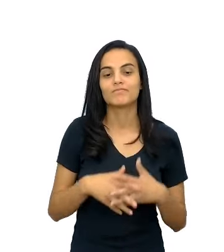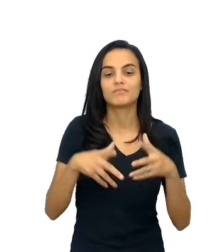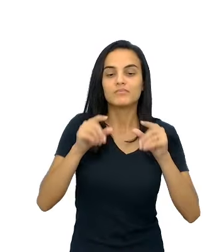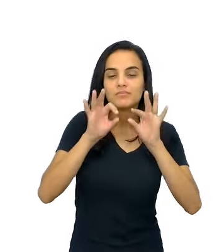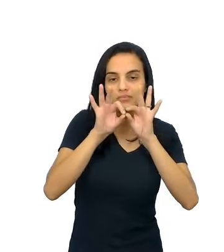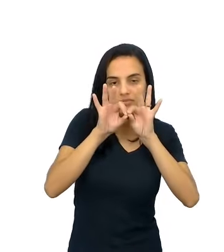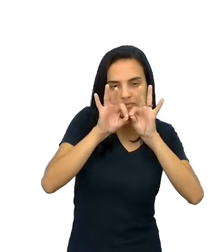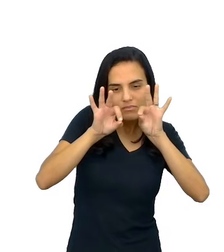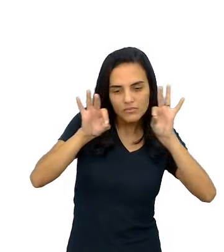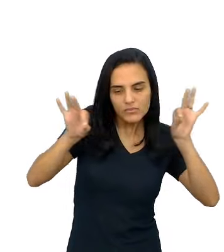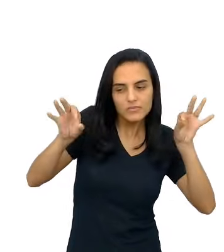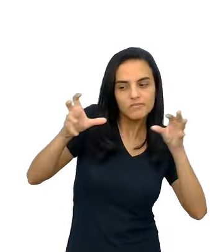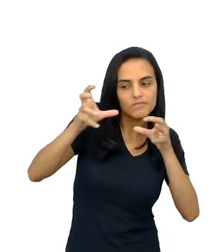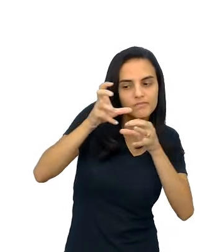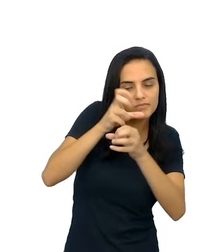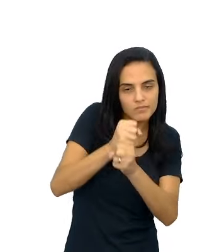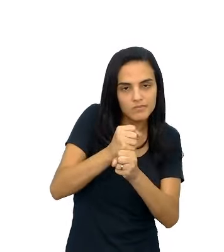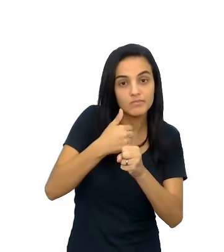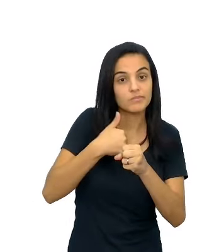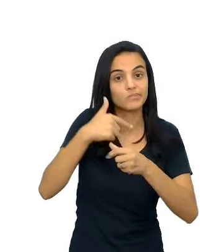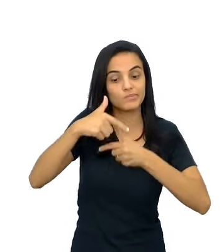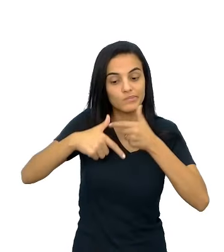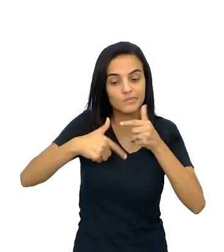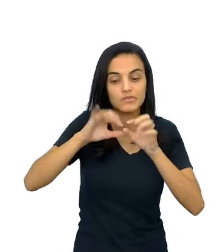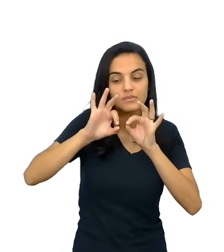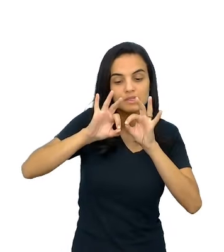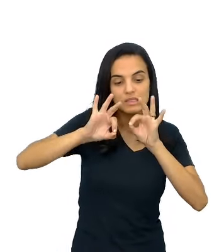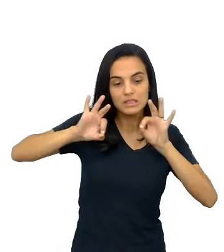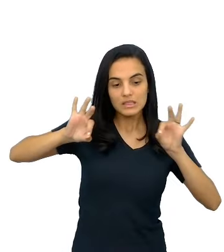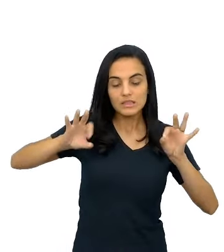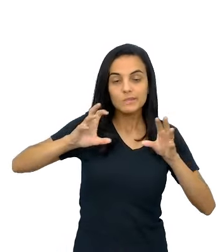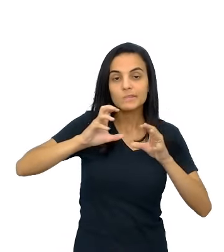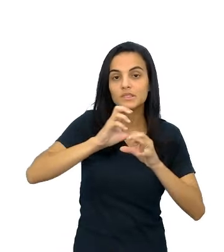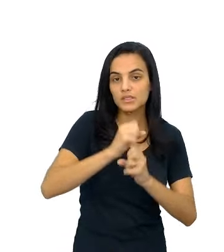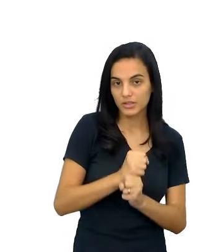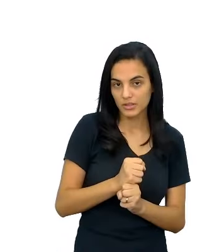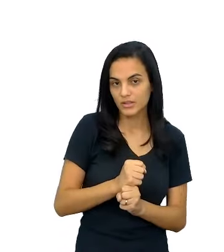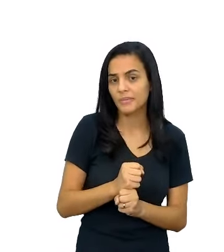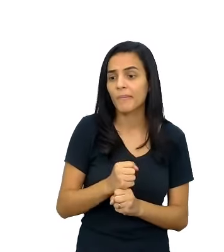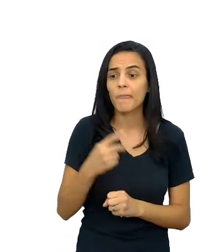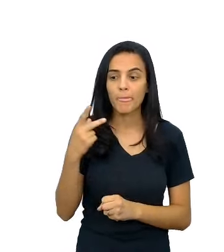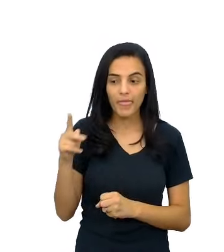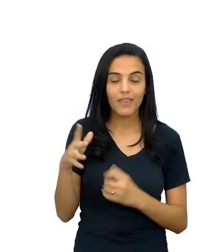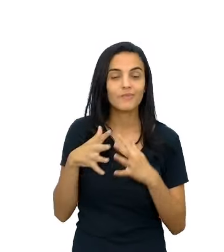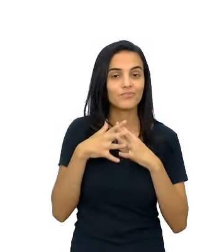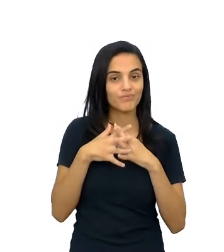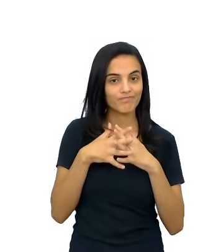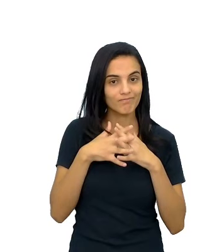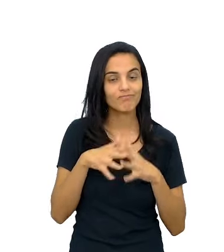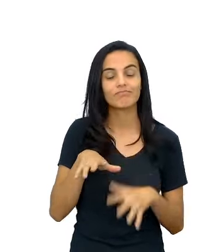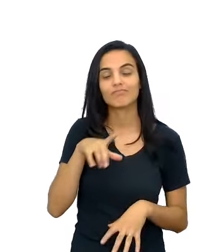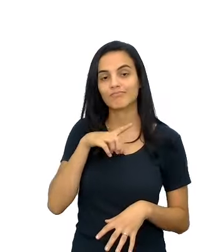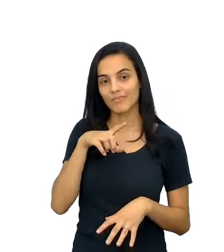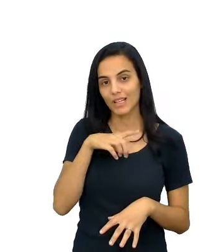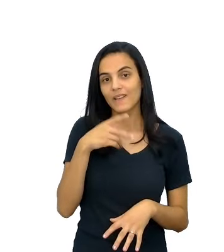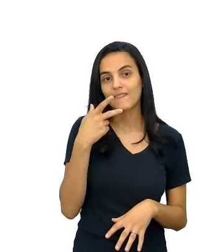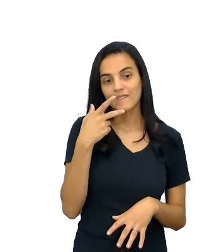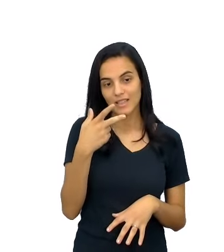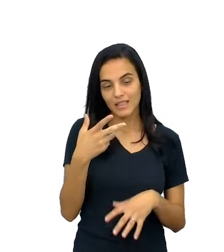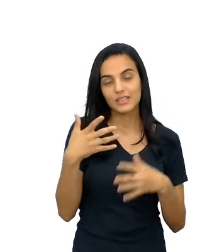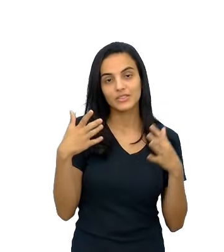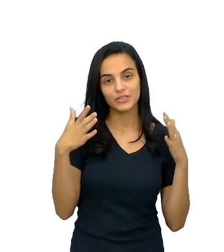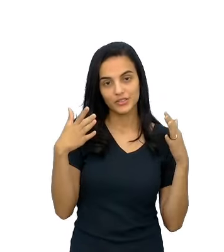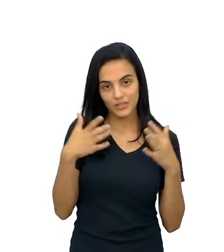medição também, né? Quando eu trabalho com medidas, o quanto eles se confundem também, né? Como eu falei agora há